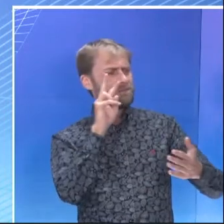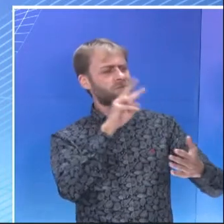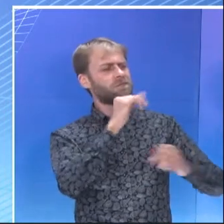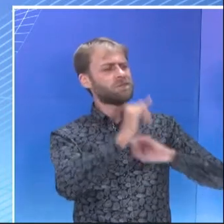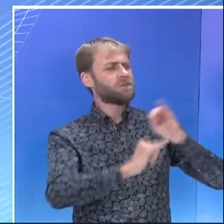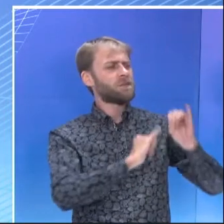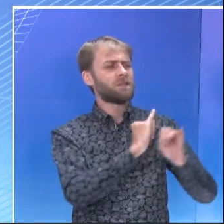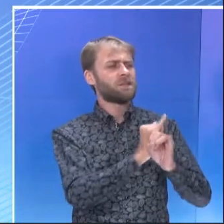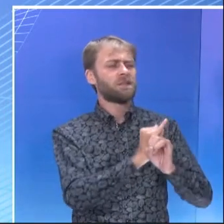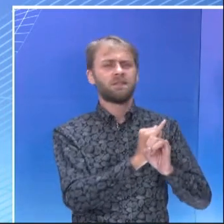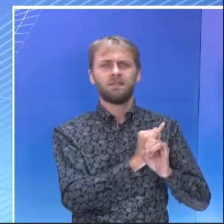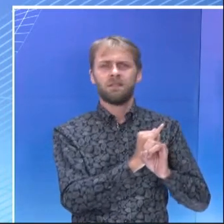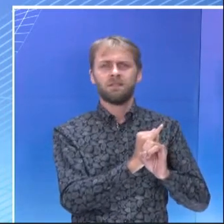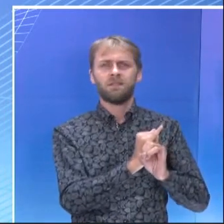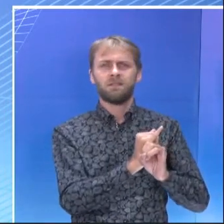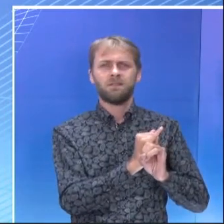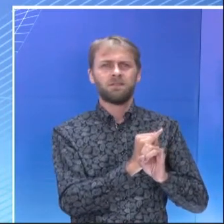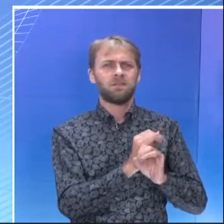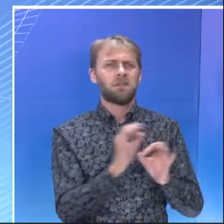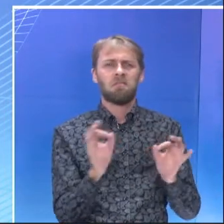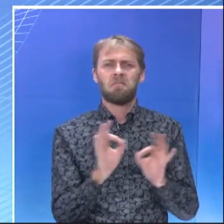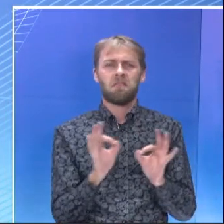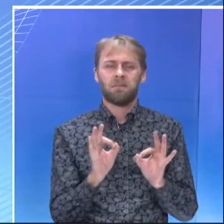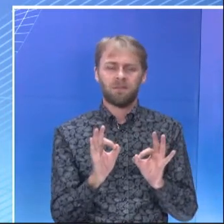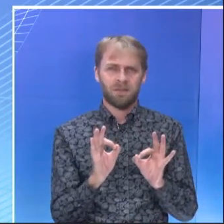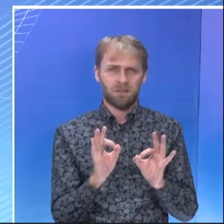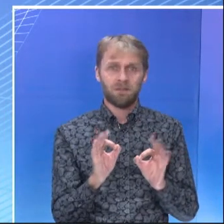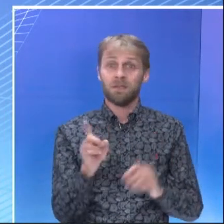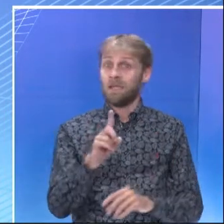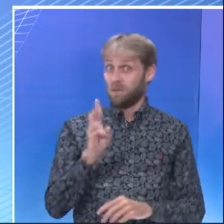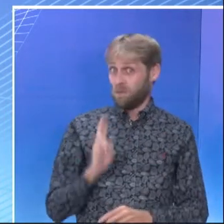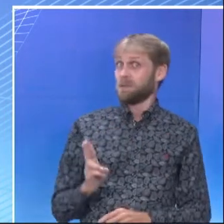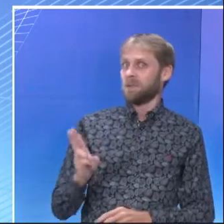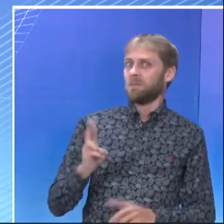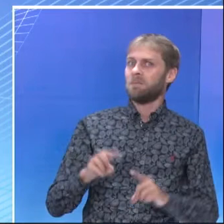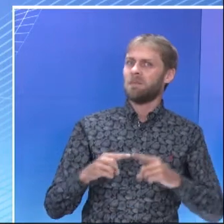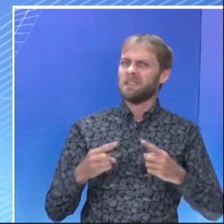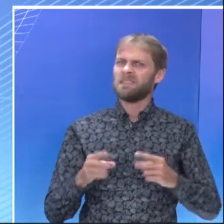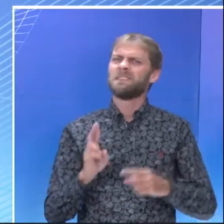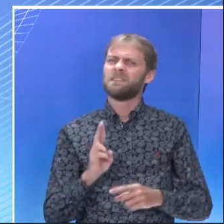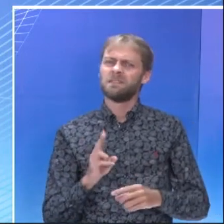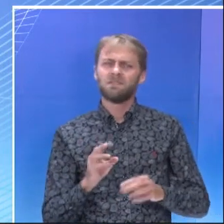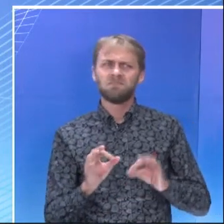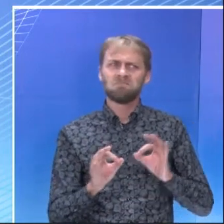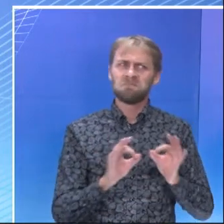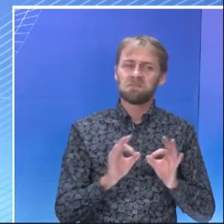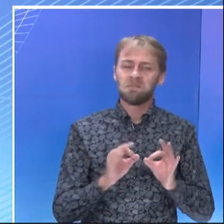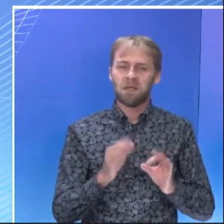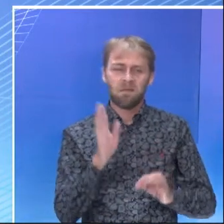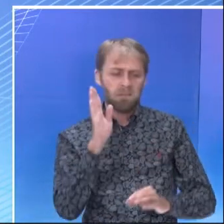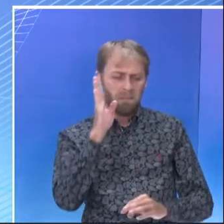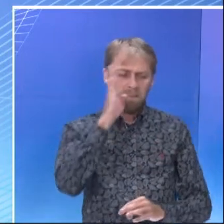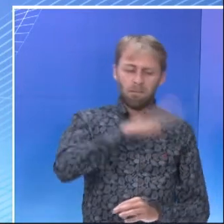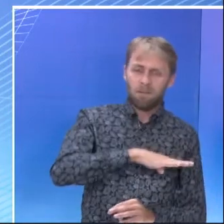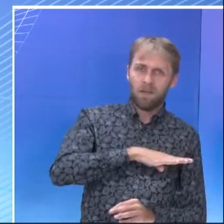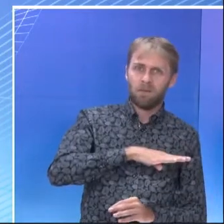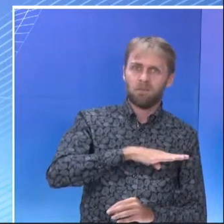internet, geralmente, não estou falando que é sempre, mas geralmente é de forma negativa. As pessoas, elas